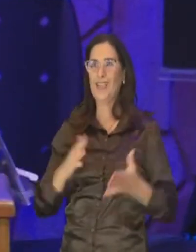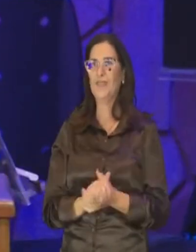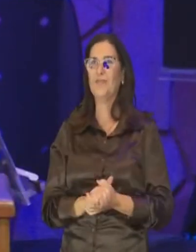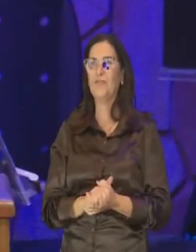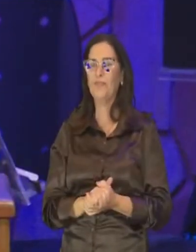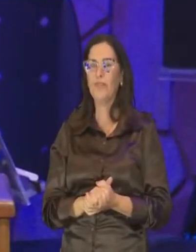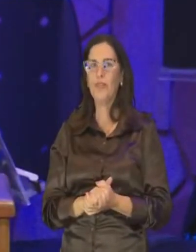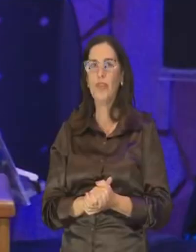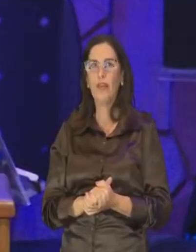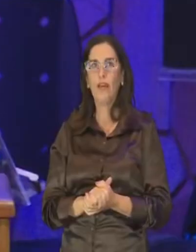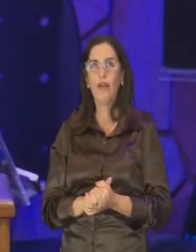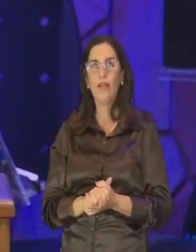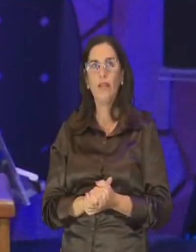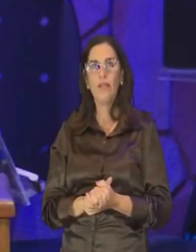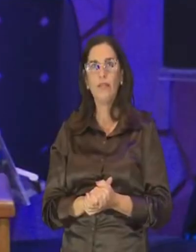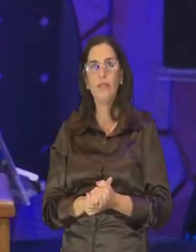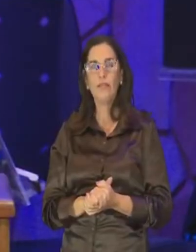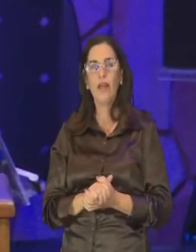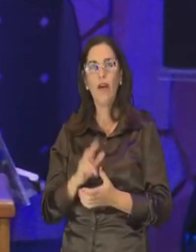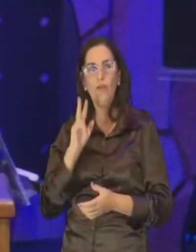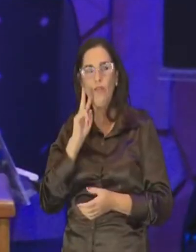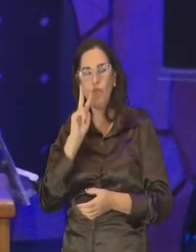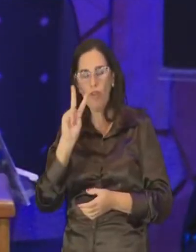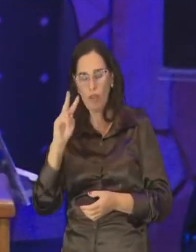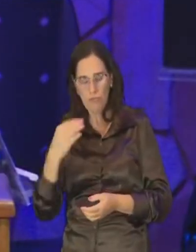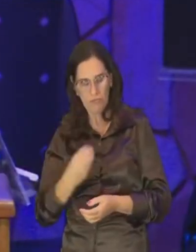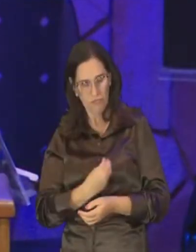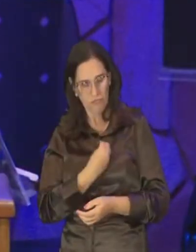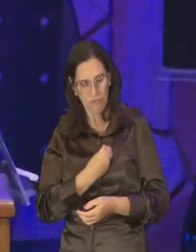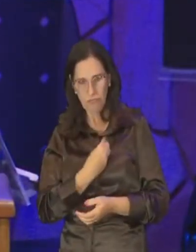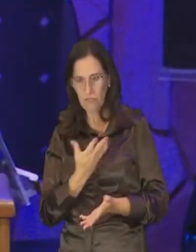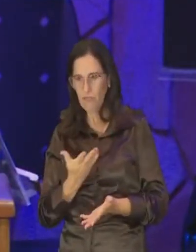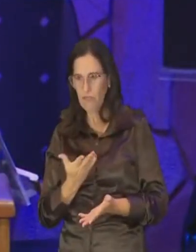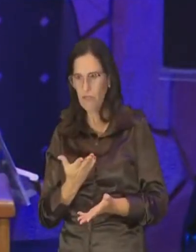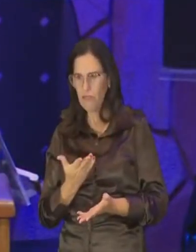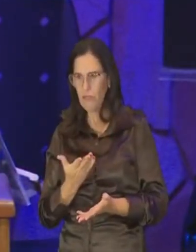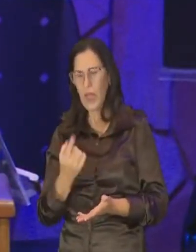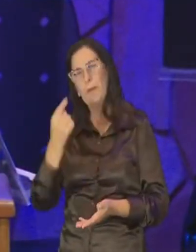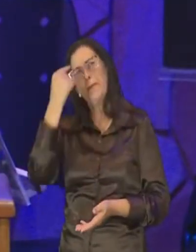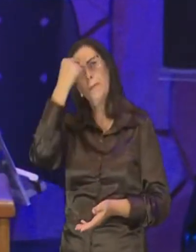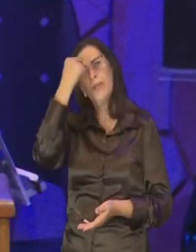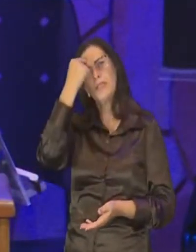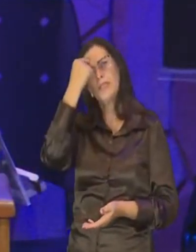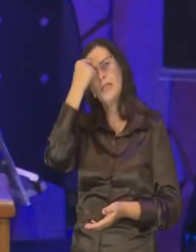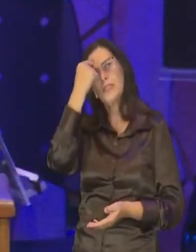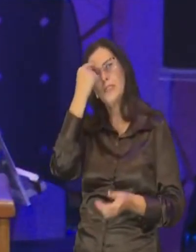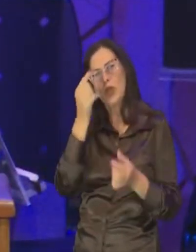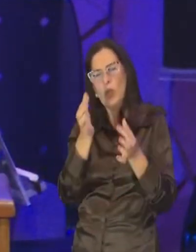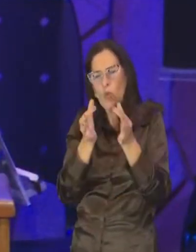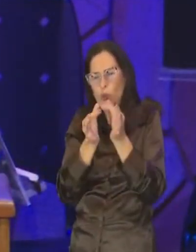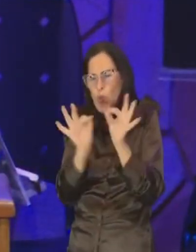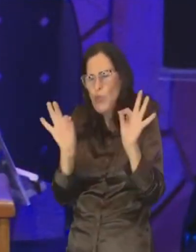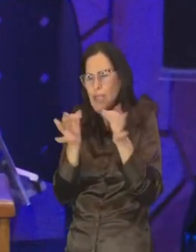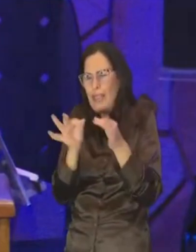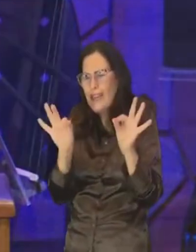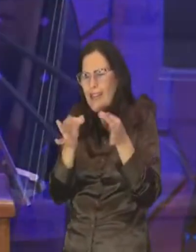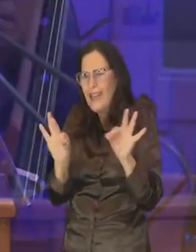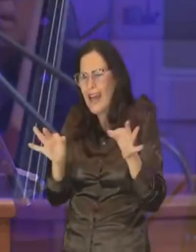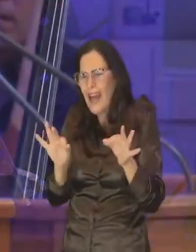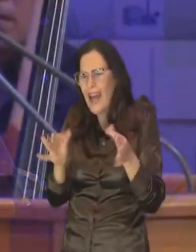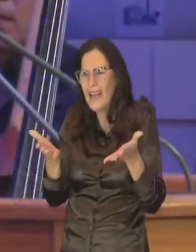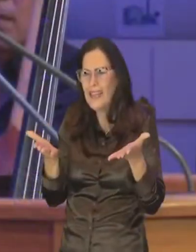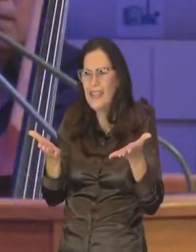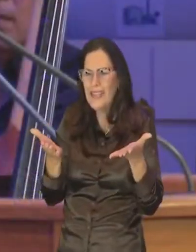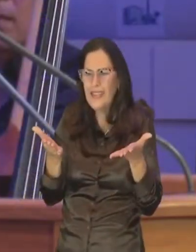Agir com toda alegria significa olhar para a sua vida ordinária e pensar nos mínimos atos e conseguir